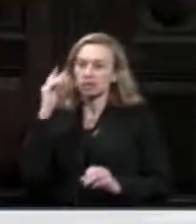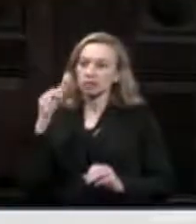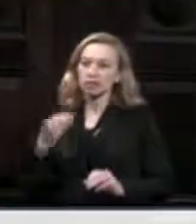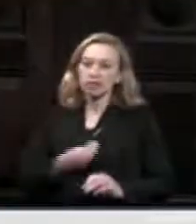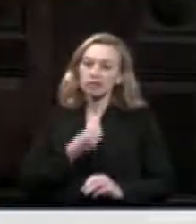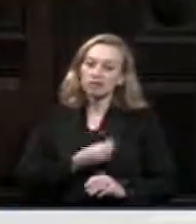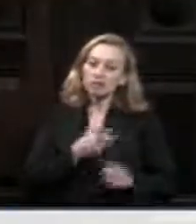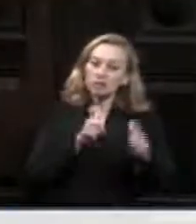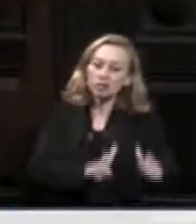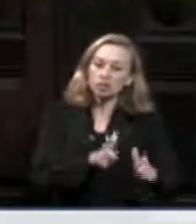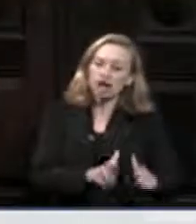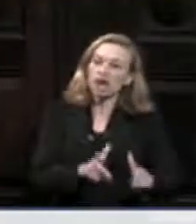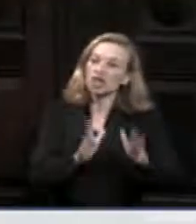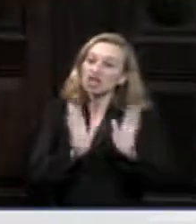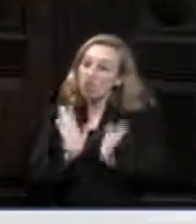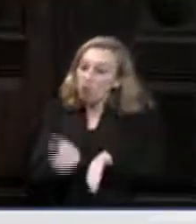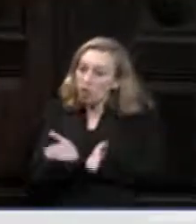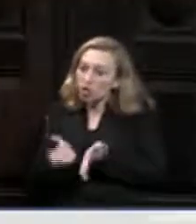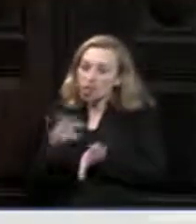invasores.